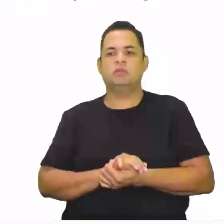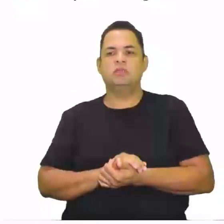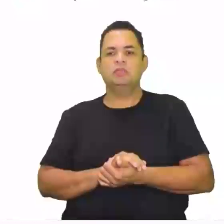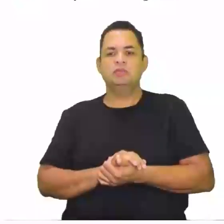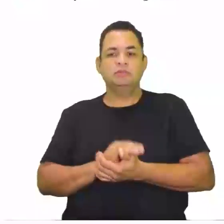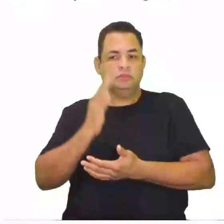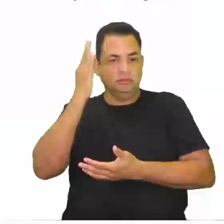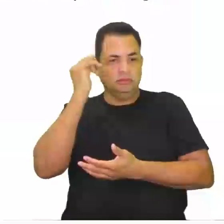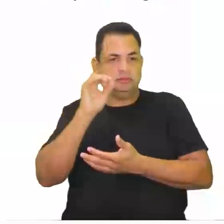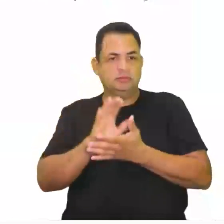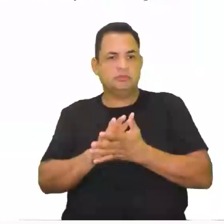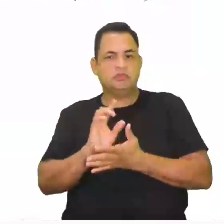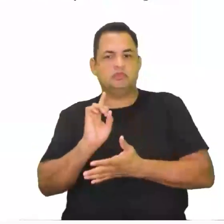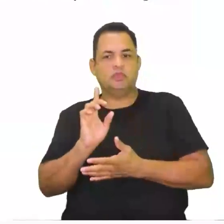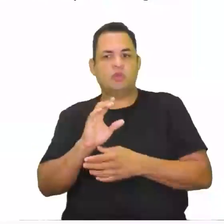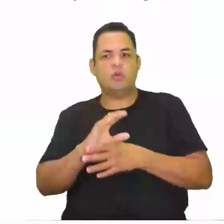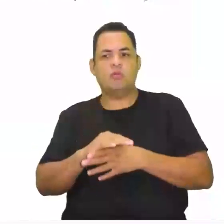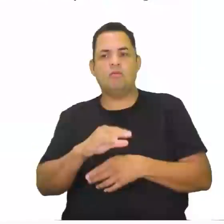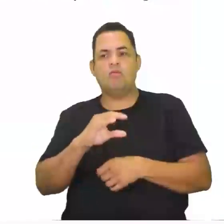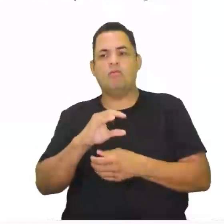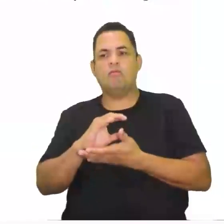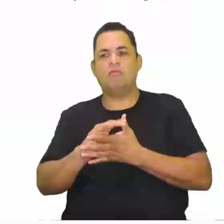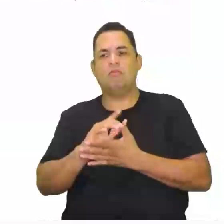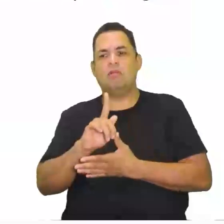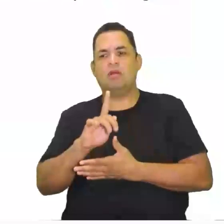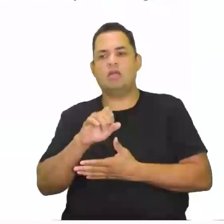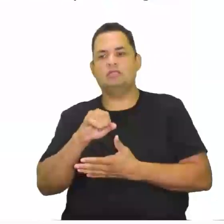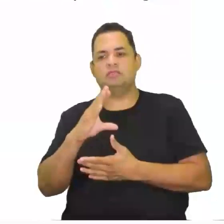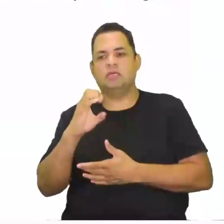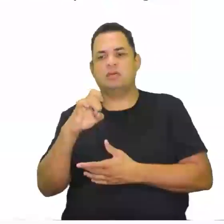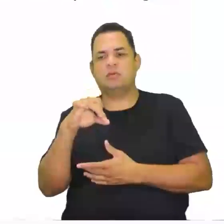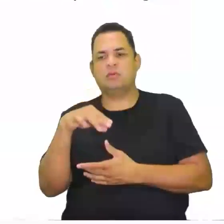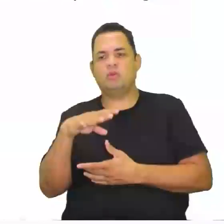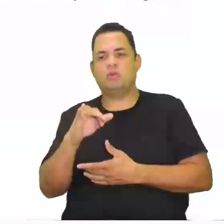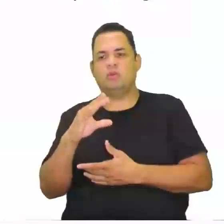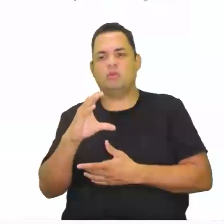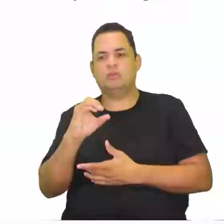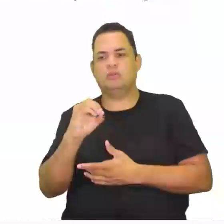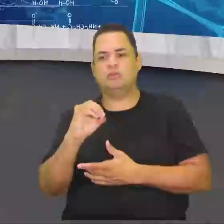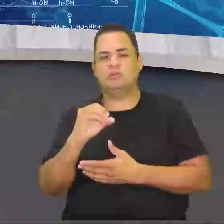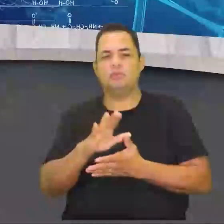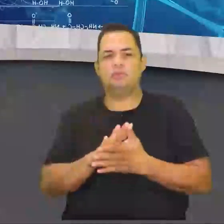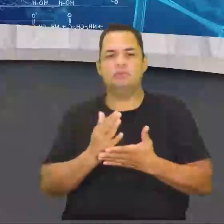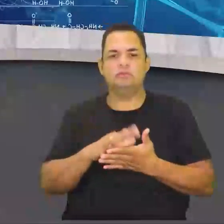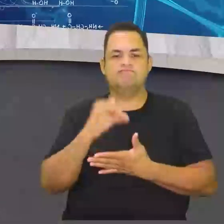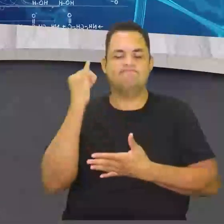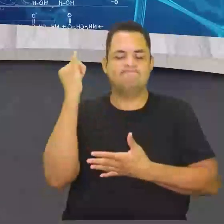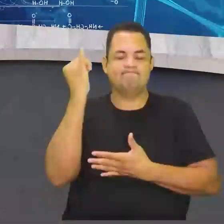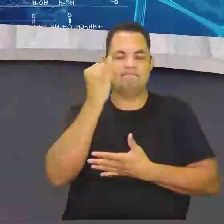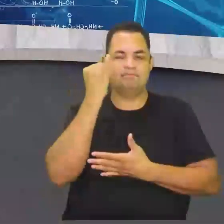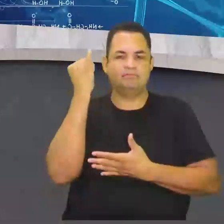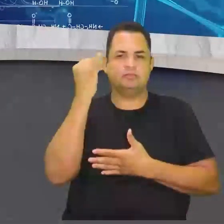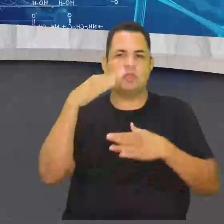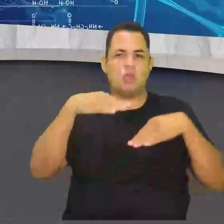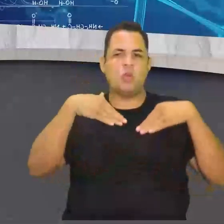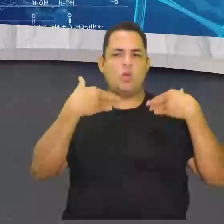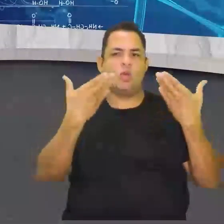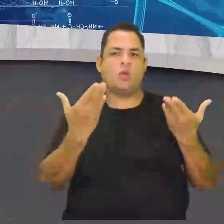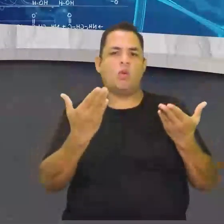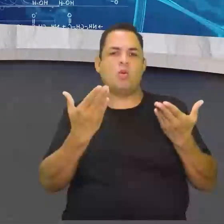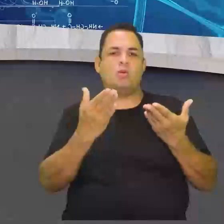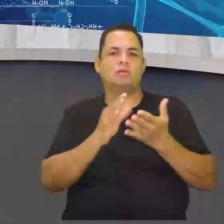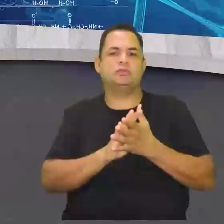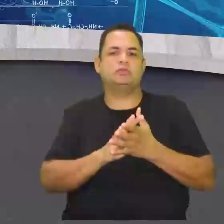carbono, sabendo que forma apenas gás carbônico. Um ponto muito importante quando a gente trata